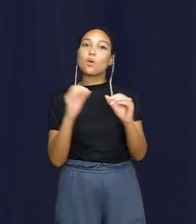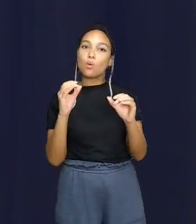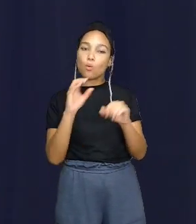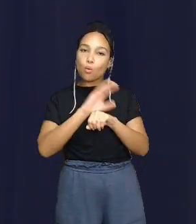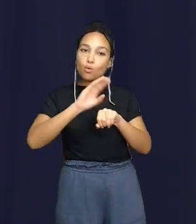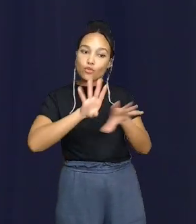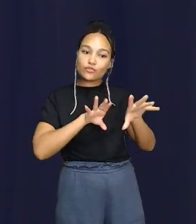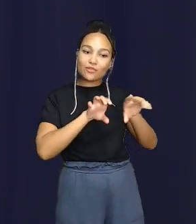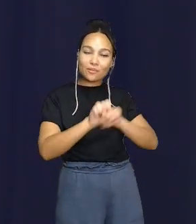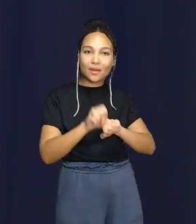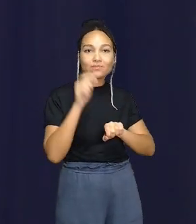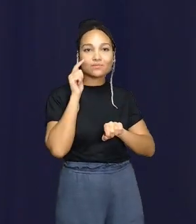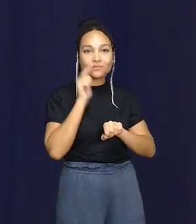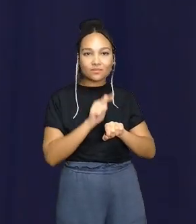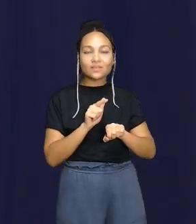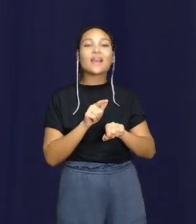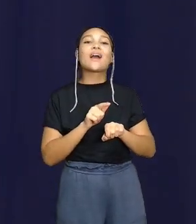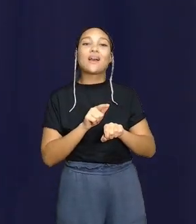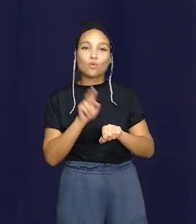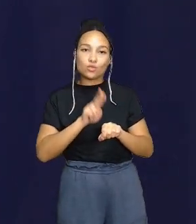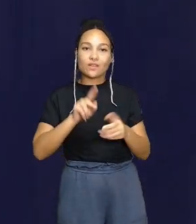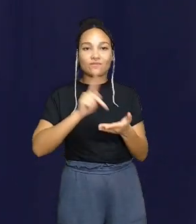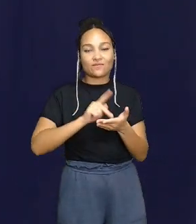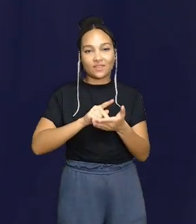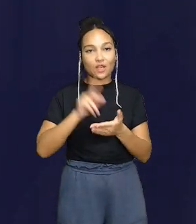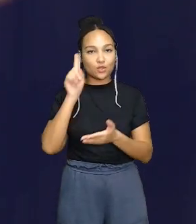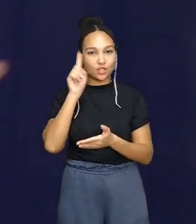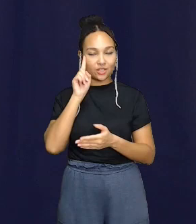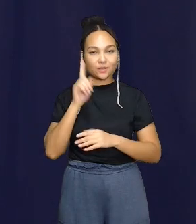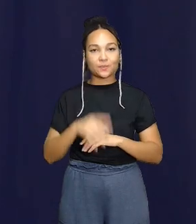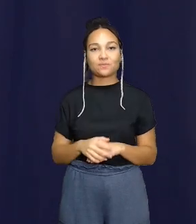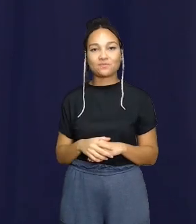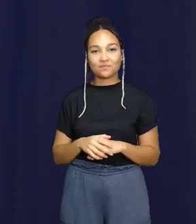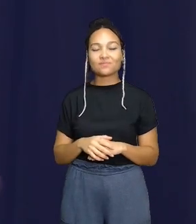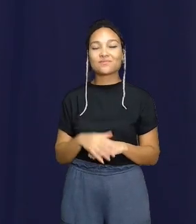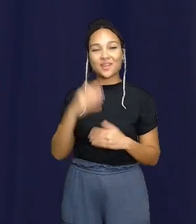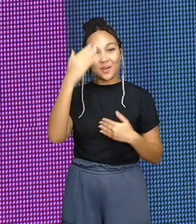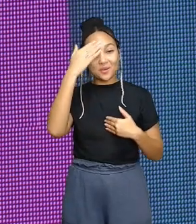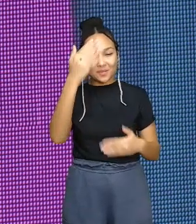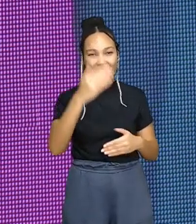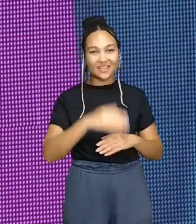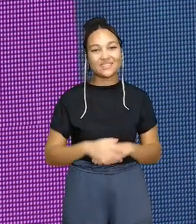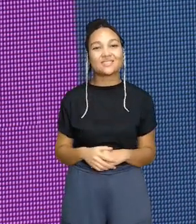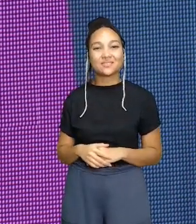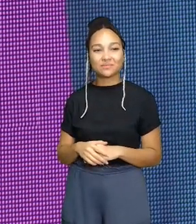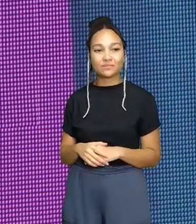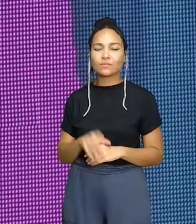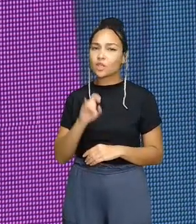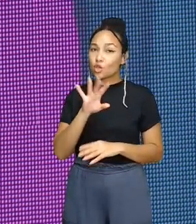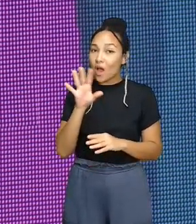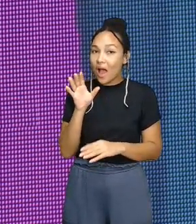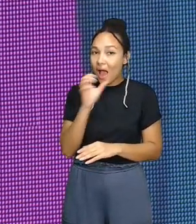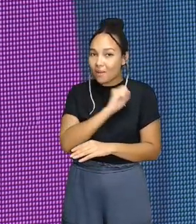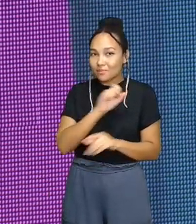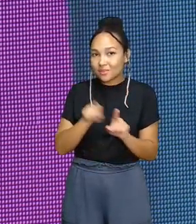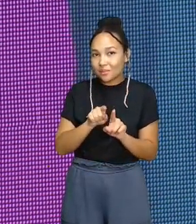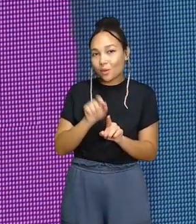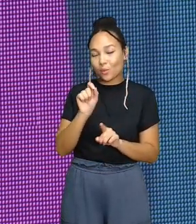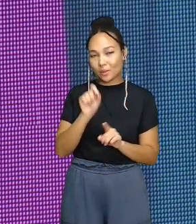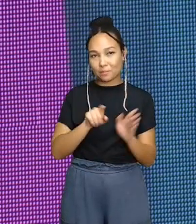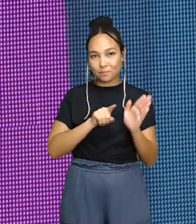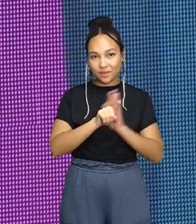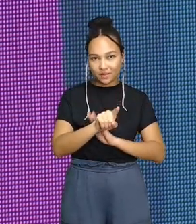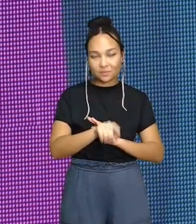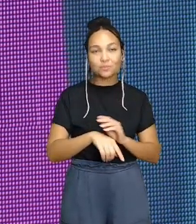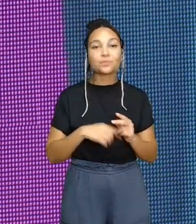aquilo palpável e real na vida deles. Obrigada. Só rapidinho também, como